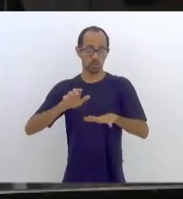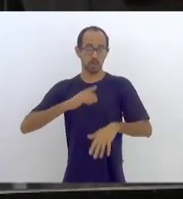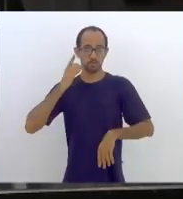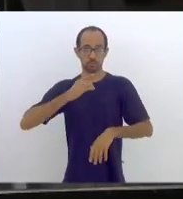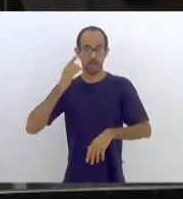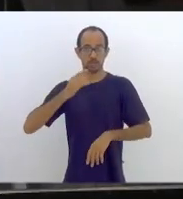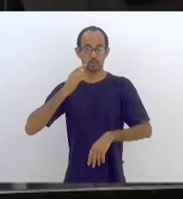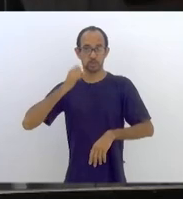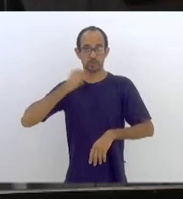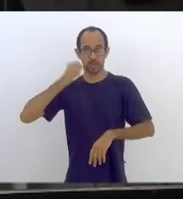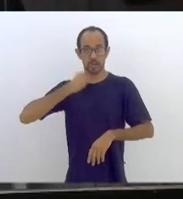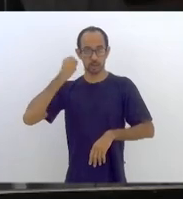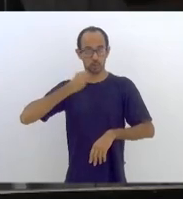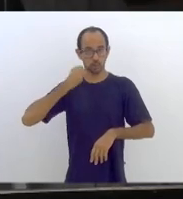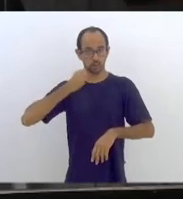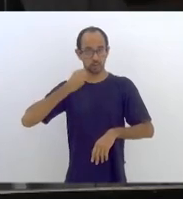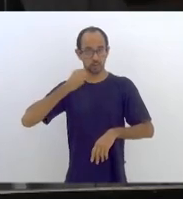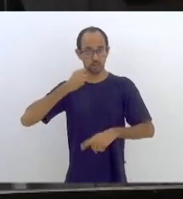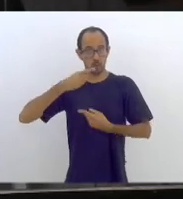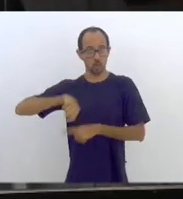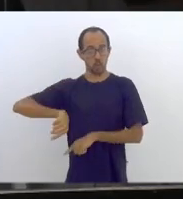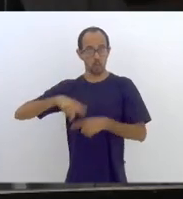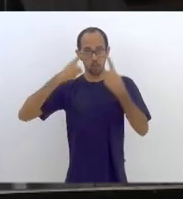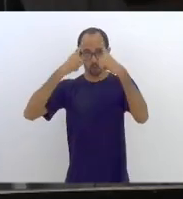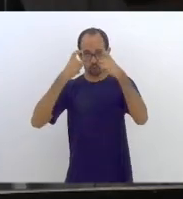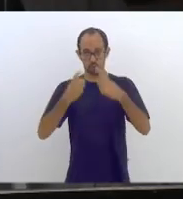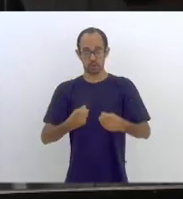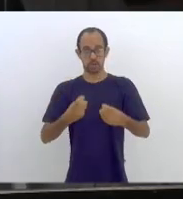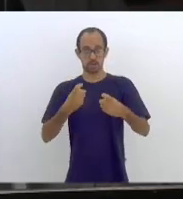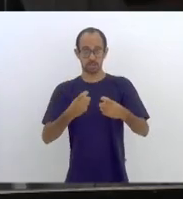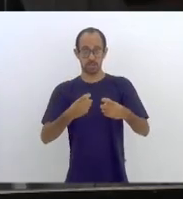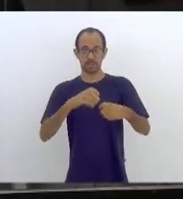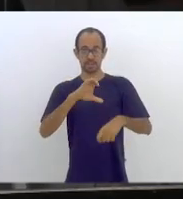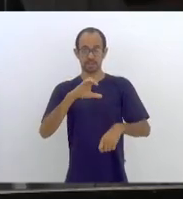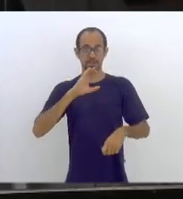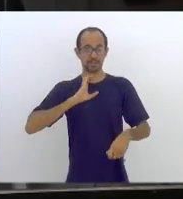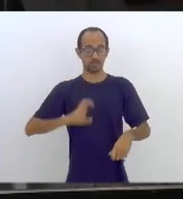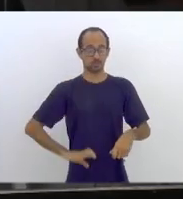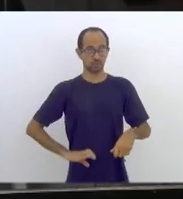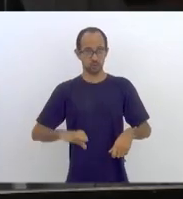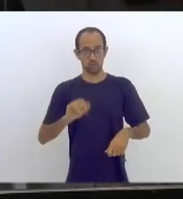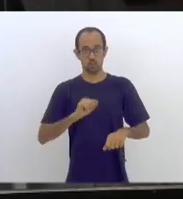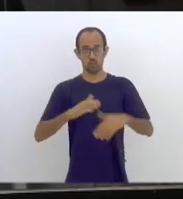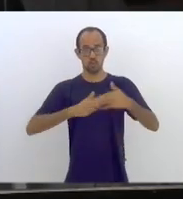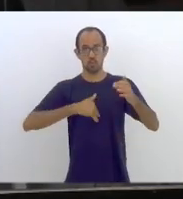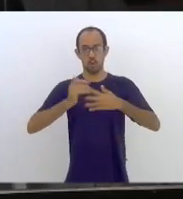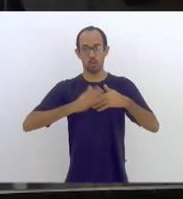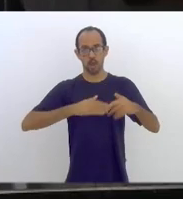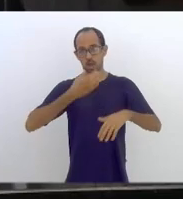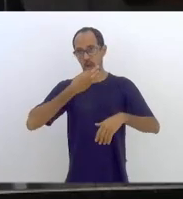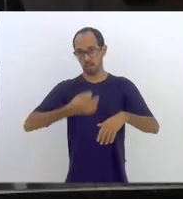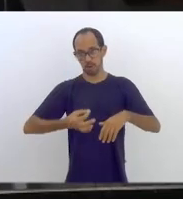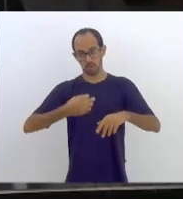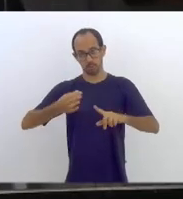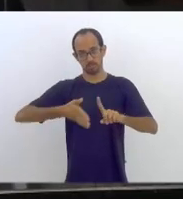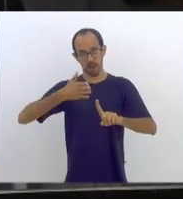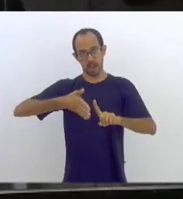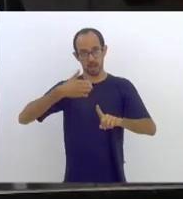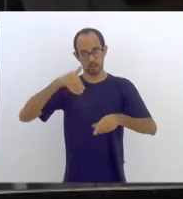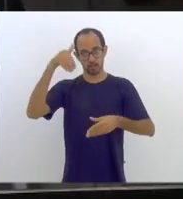são invioláveis civil e penalmente por quaisquer de suas opiniões palavras e